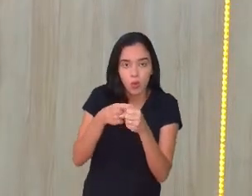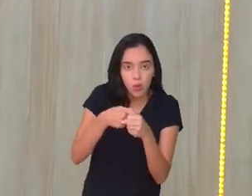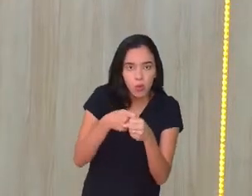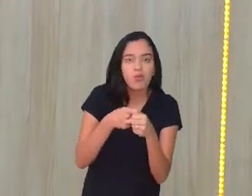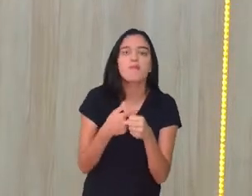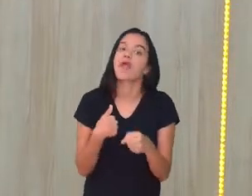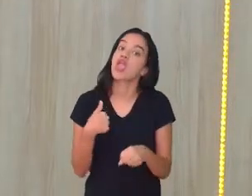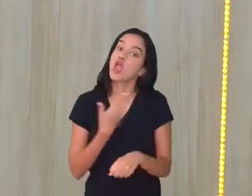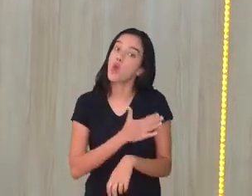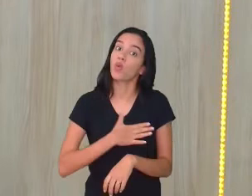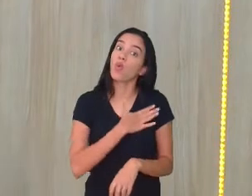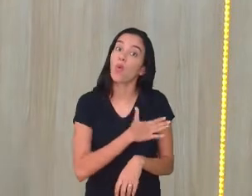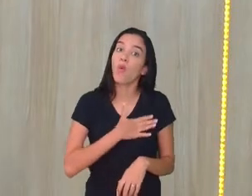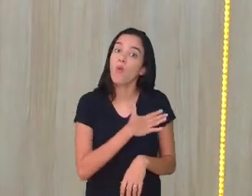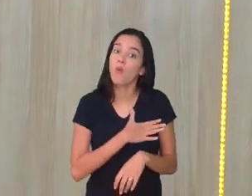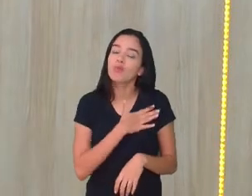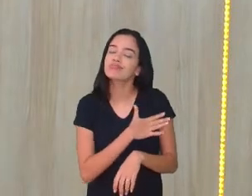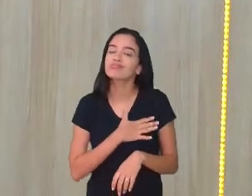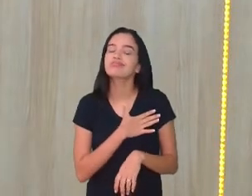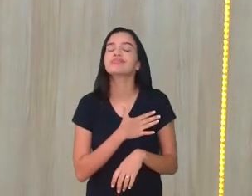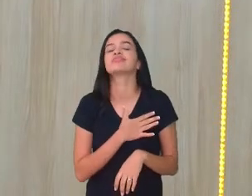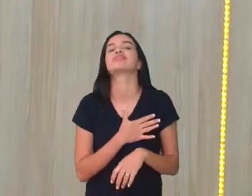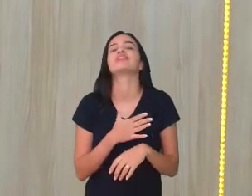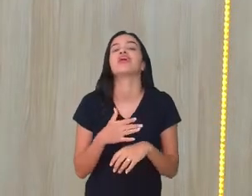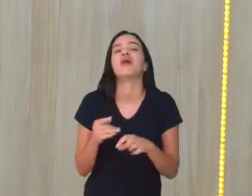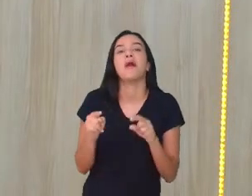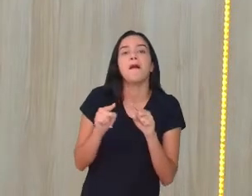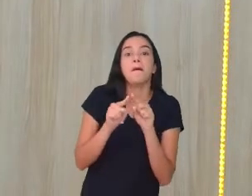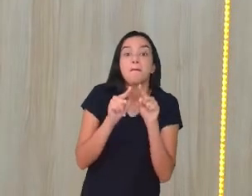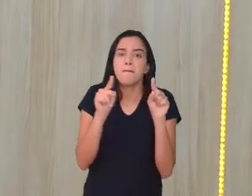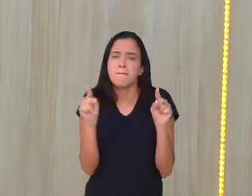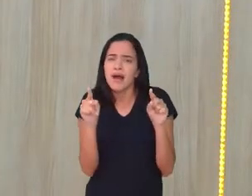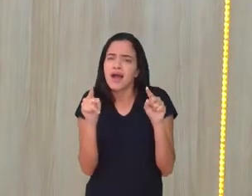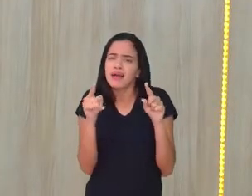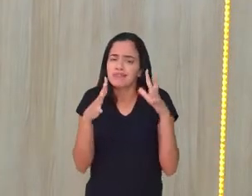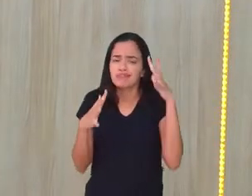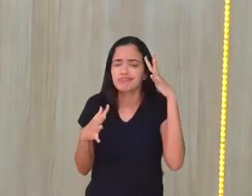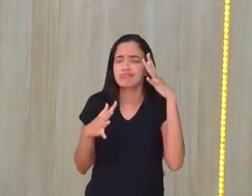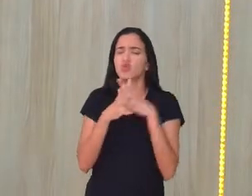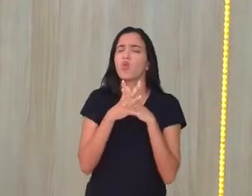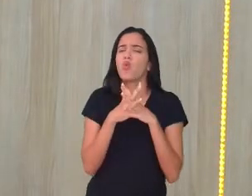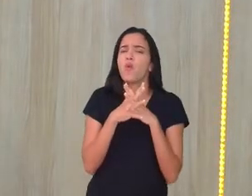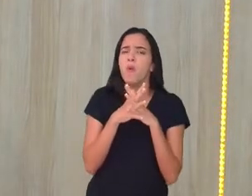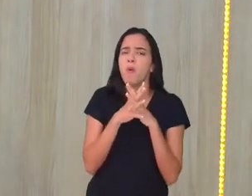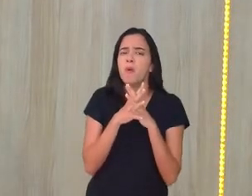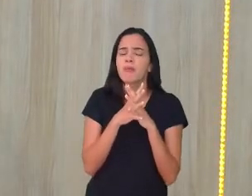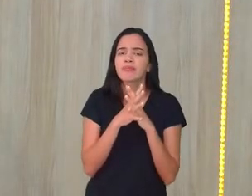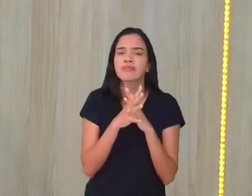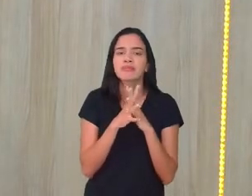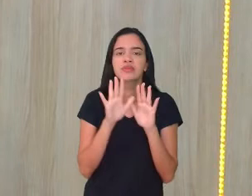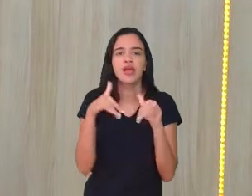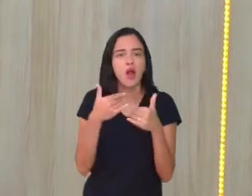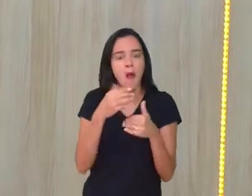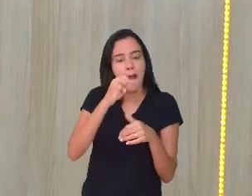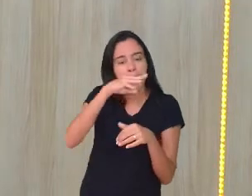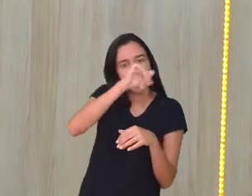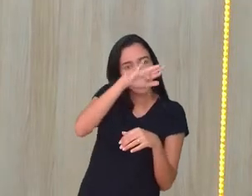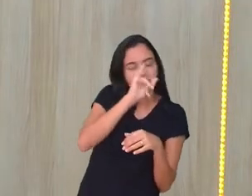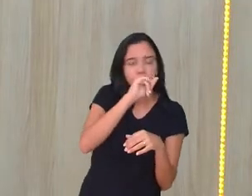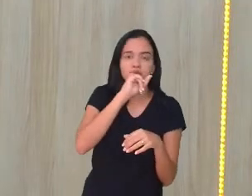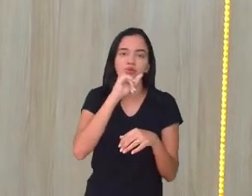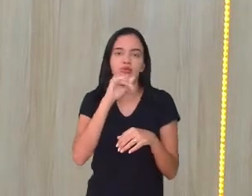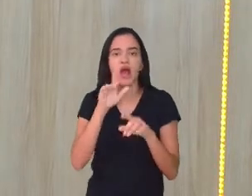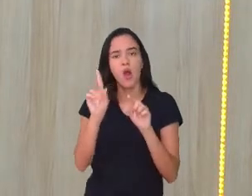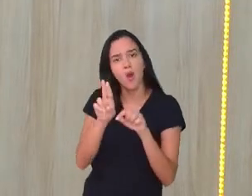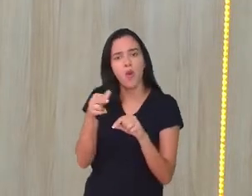de goiaba. Agora a goiaba tem que estar no pontinho top. Tem que ser nem muito madura, nem muito verde. Eu gosto